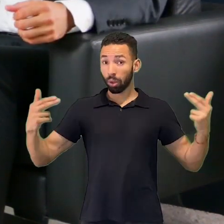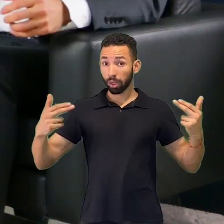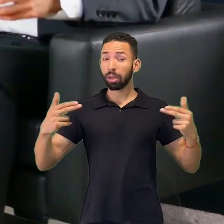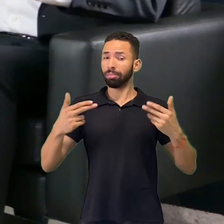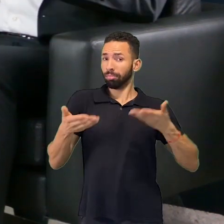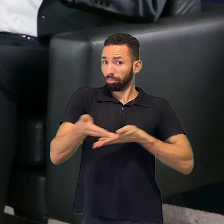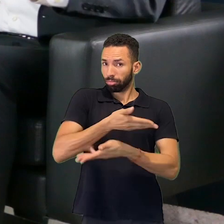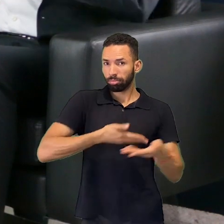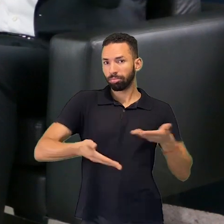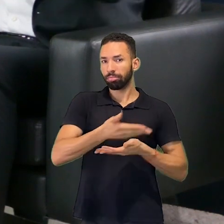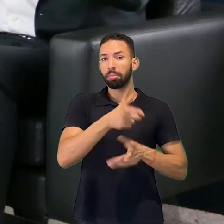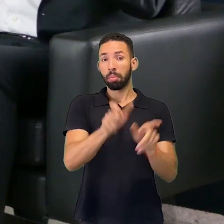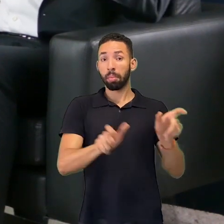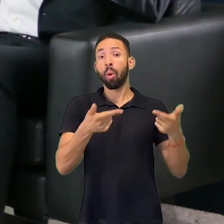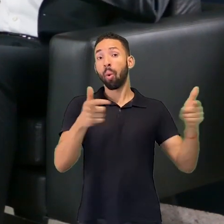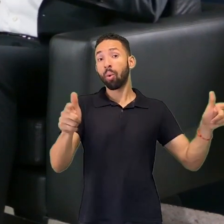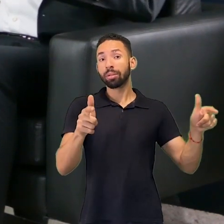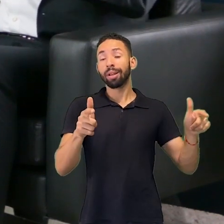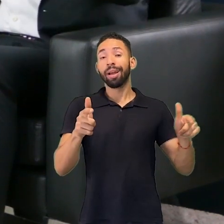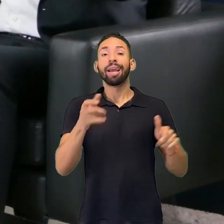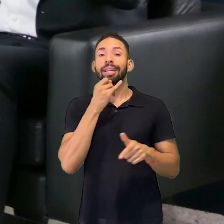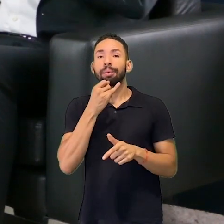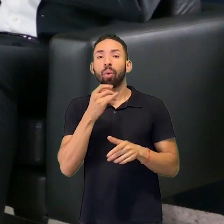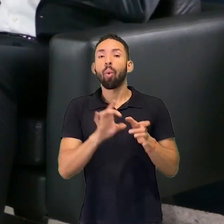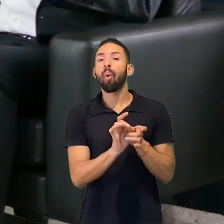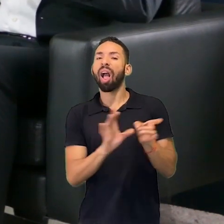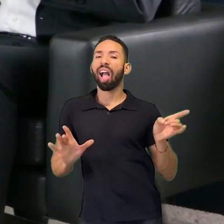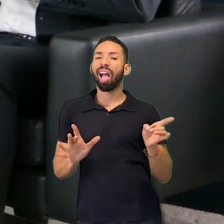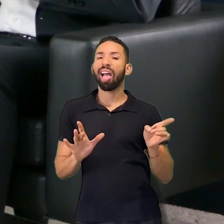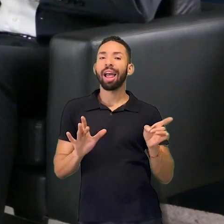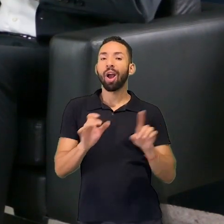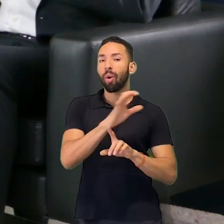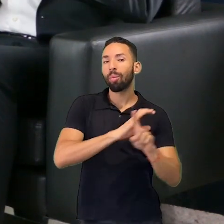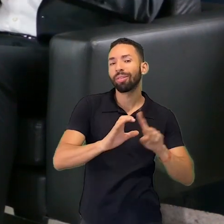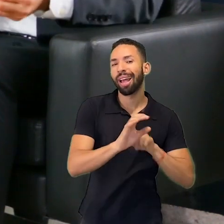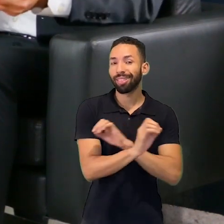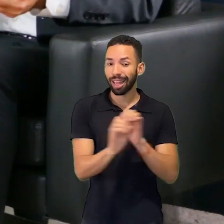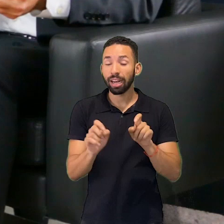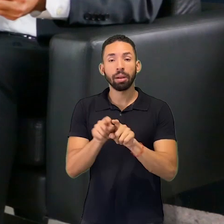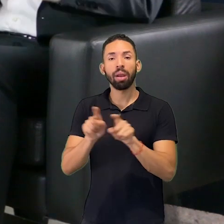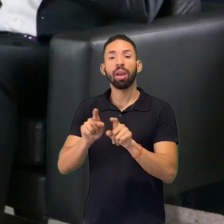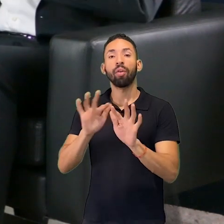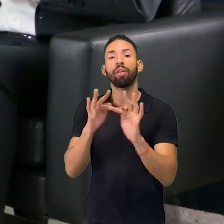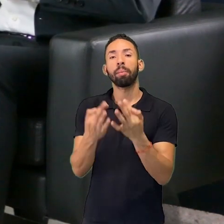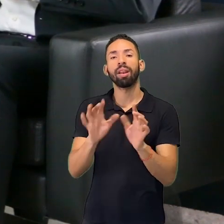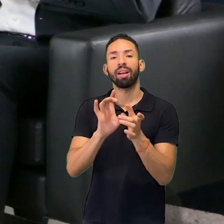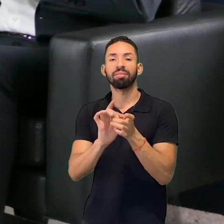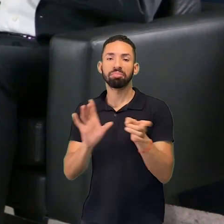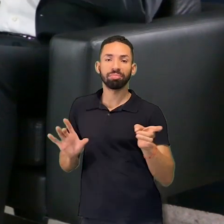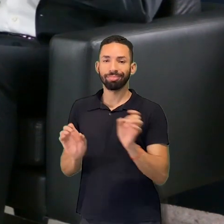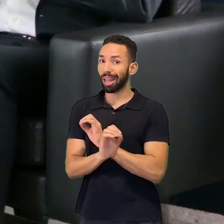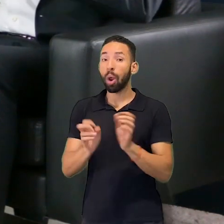e convívio também ali com outras pessoas, sem quebrar esses laços dela com a comunidade dela e com a família